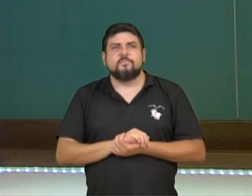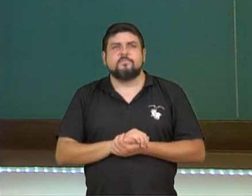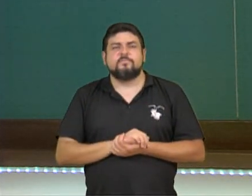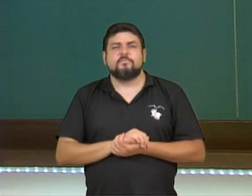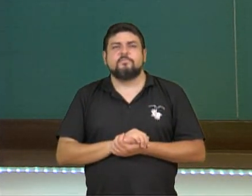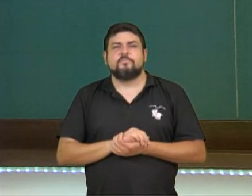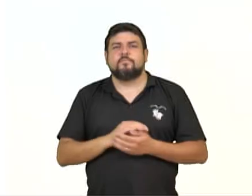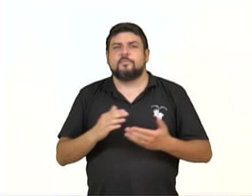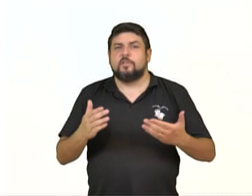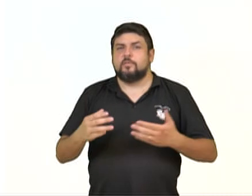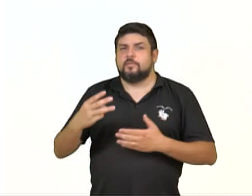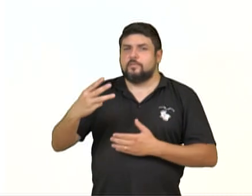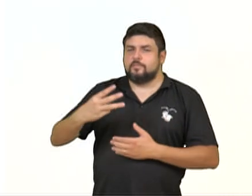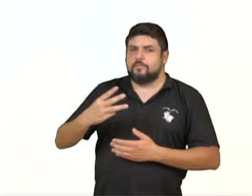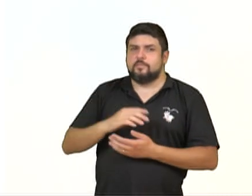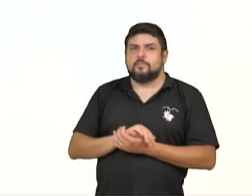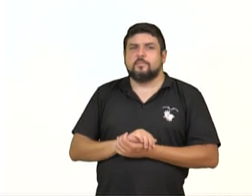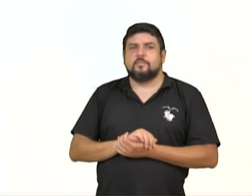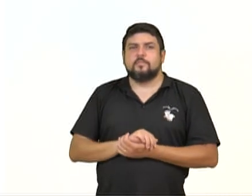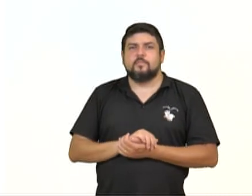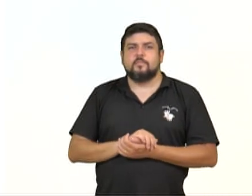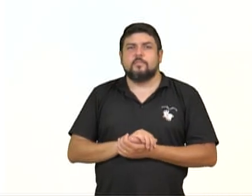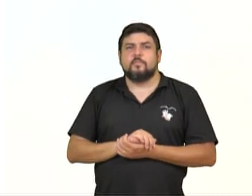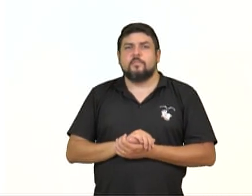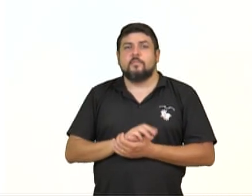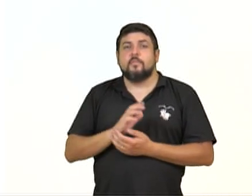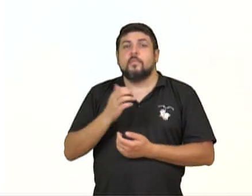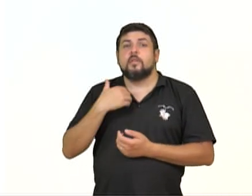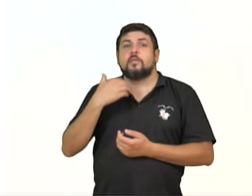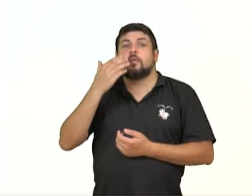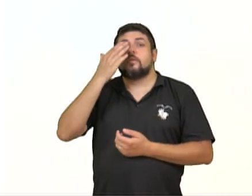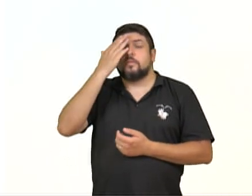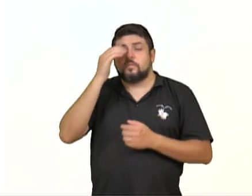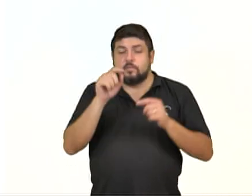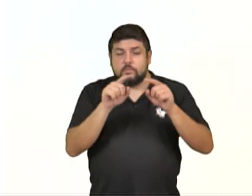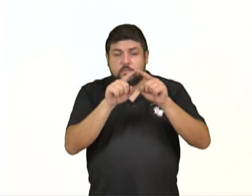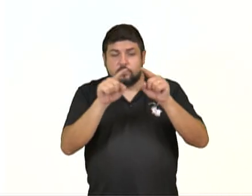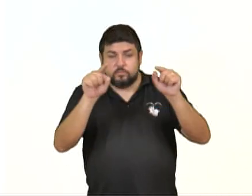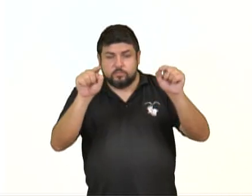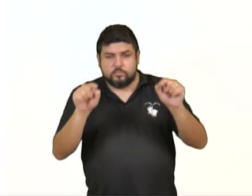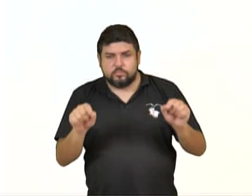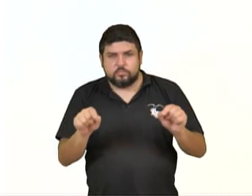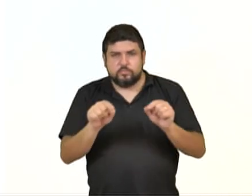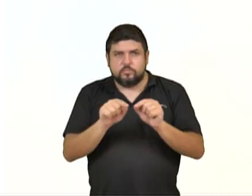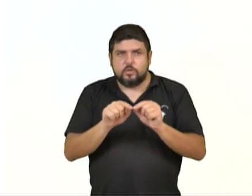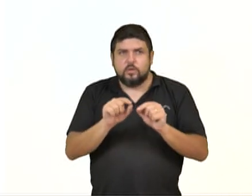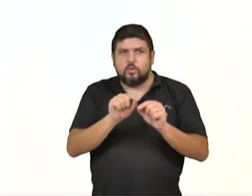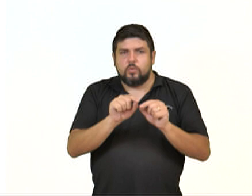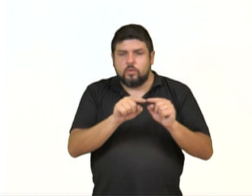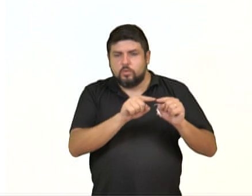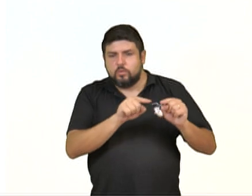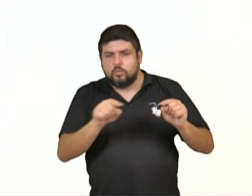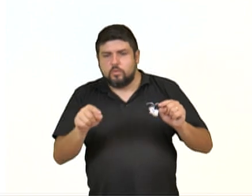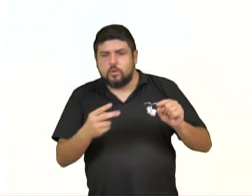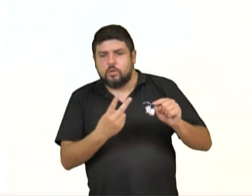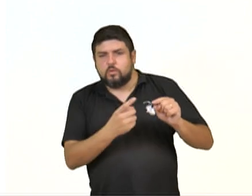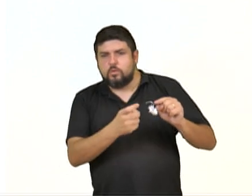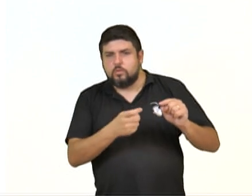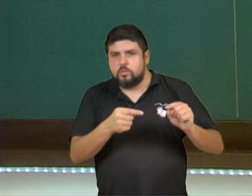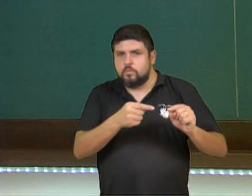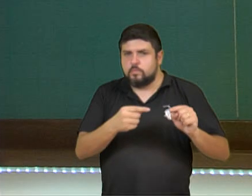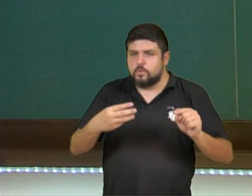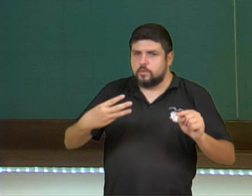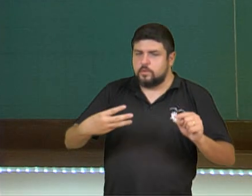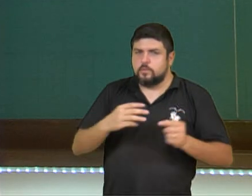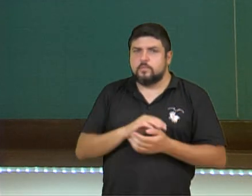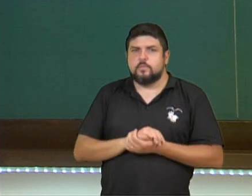E agora o terceiro. Determine a área do quadrado, sabendo que um lado mede 2x menos 3. Então, aqui